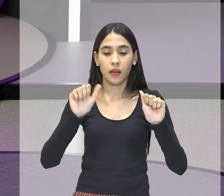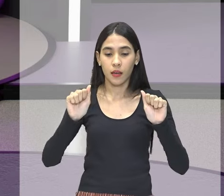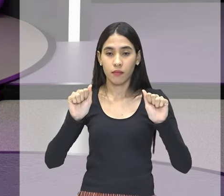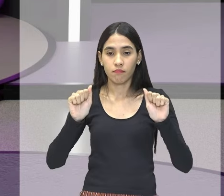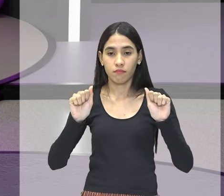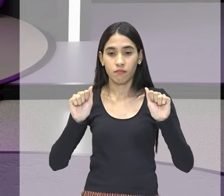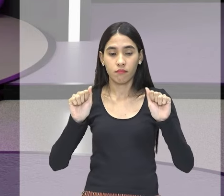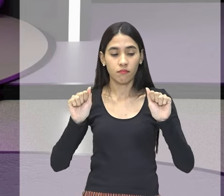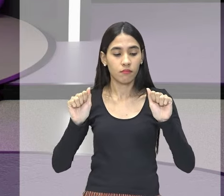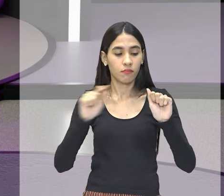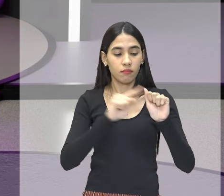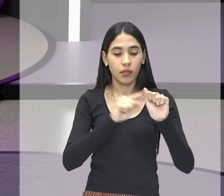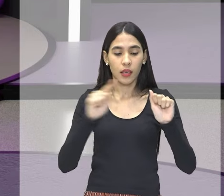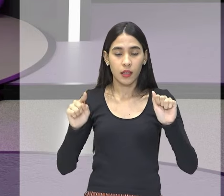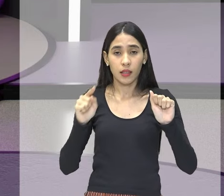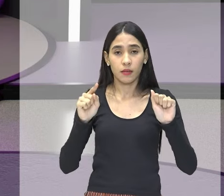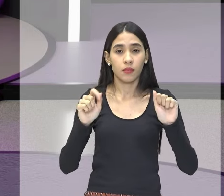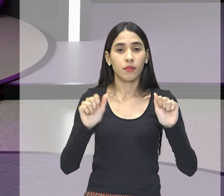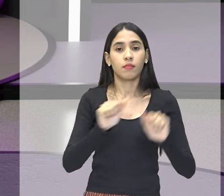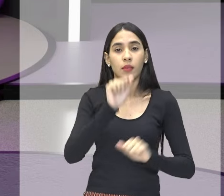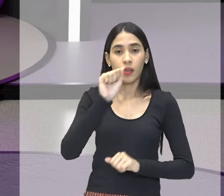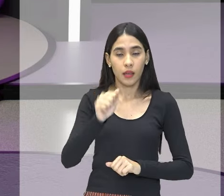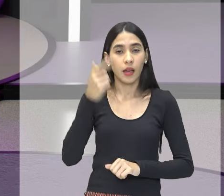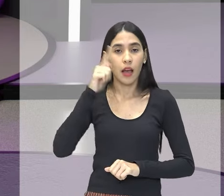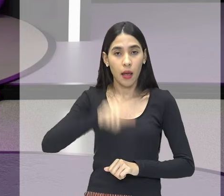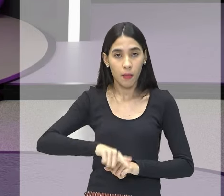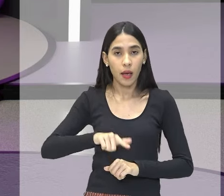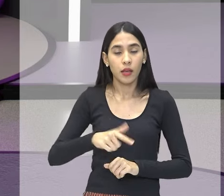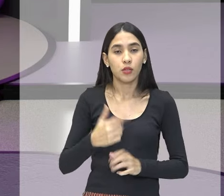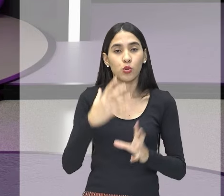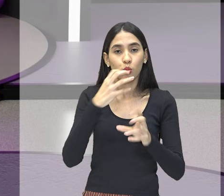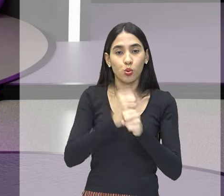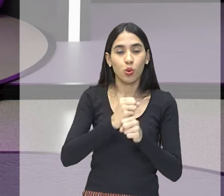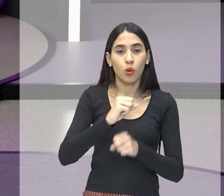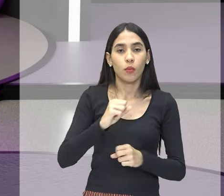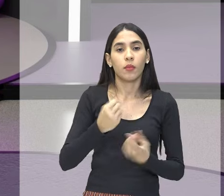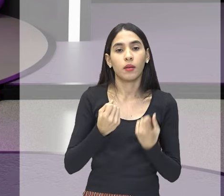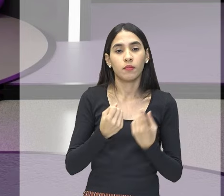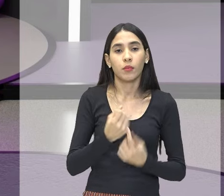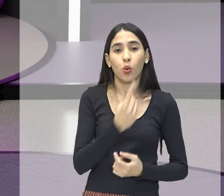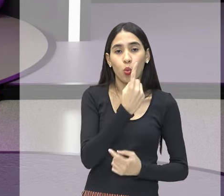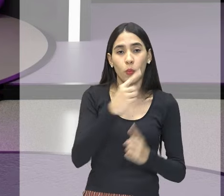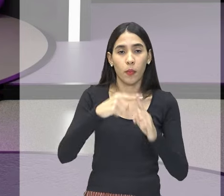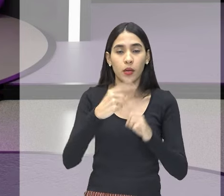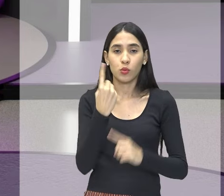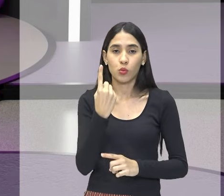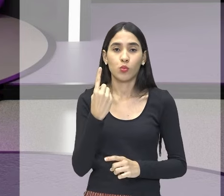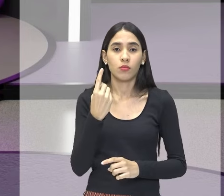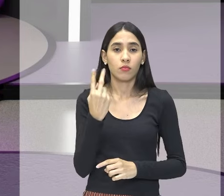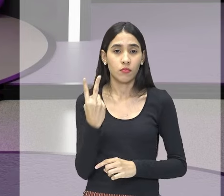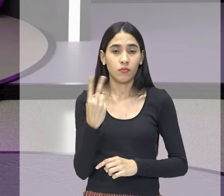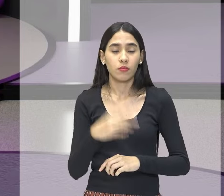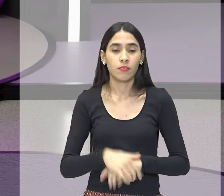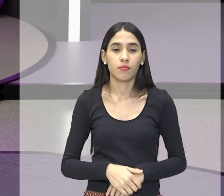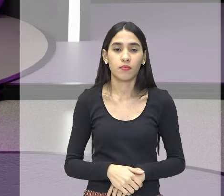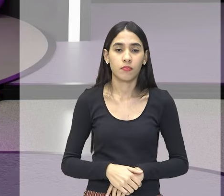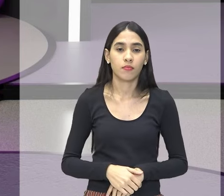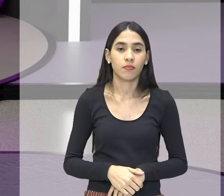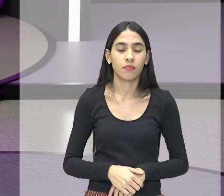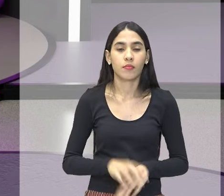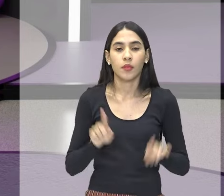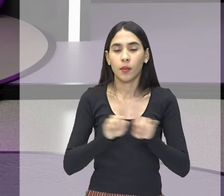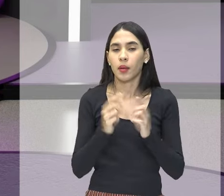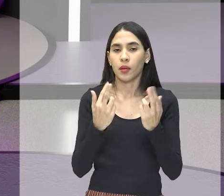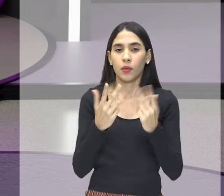Então, eu vou repetir o A e vou somar os expoentes. 1 mais 1, 2. O mesmo pensamento